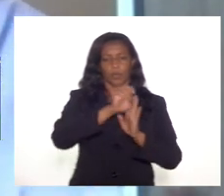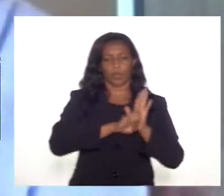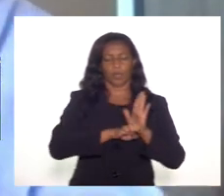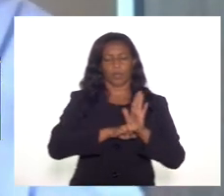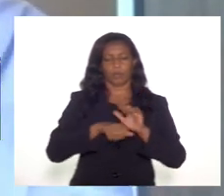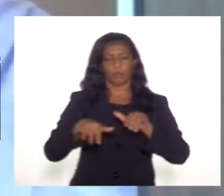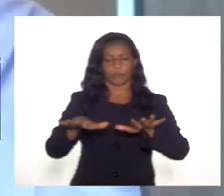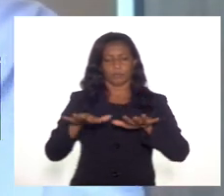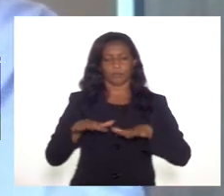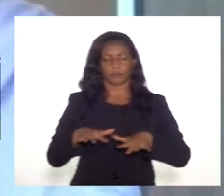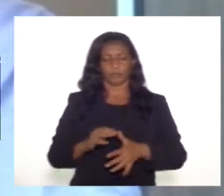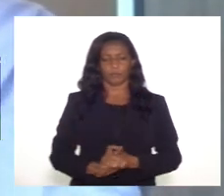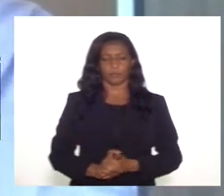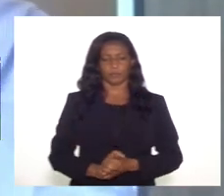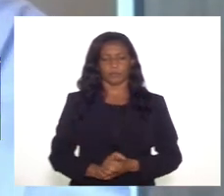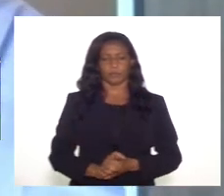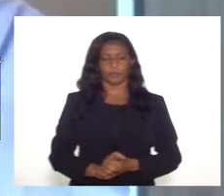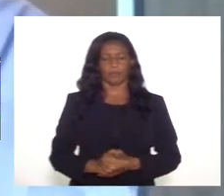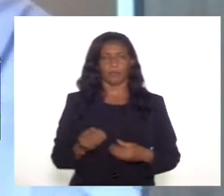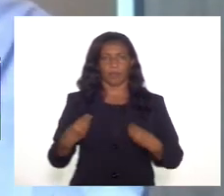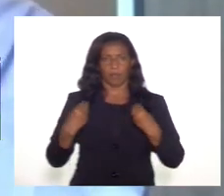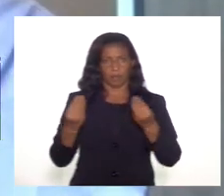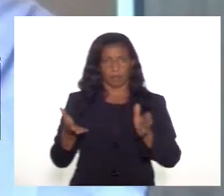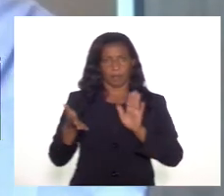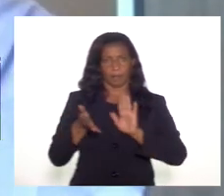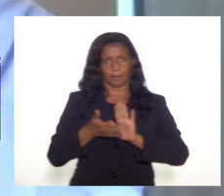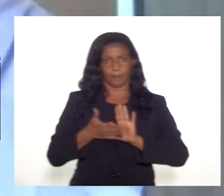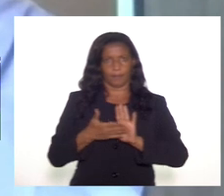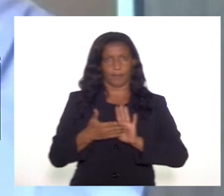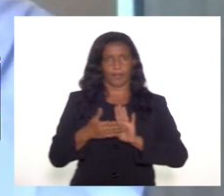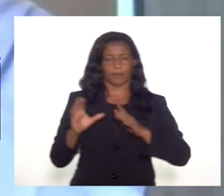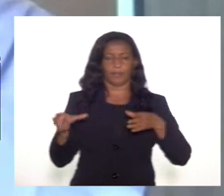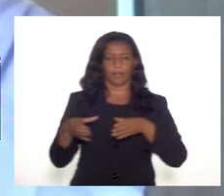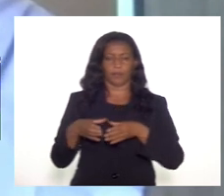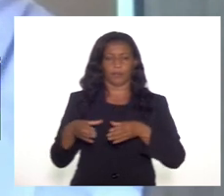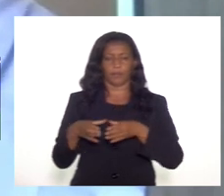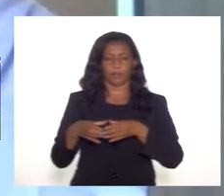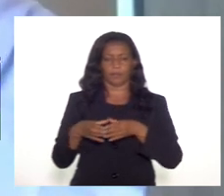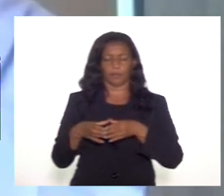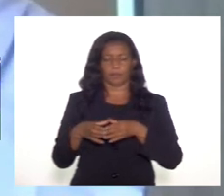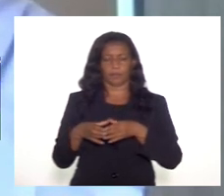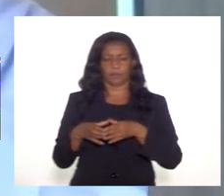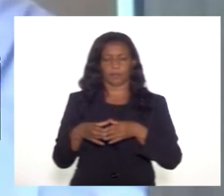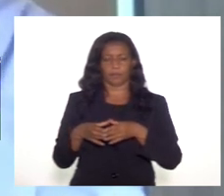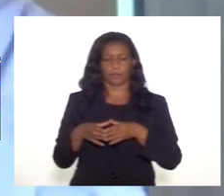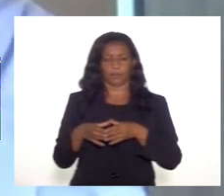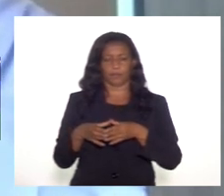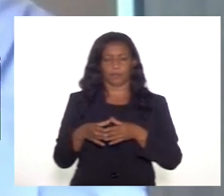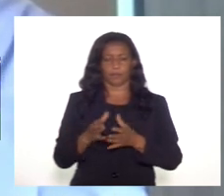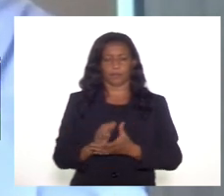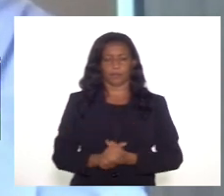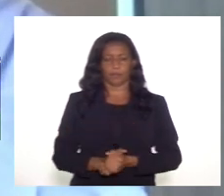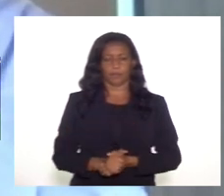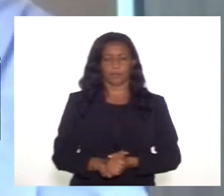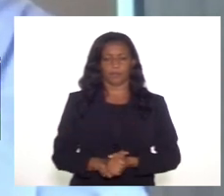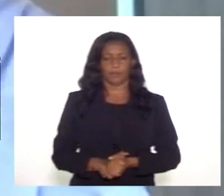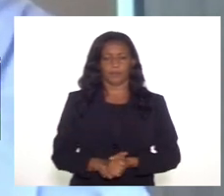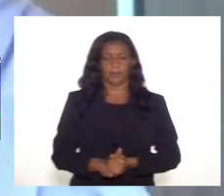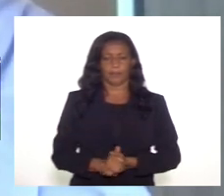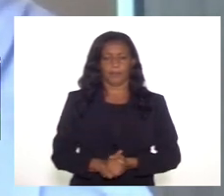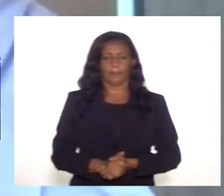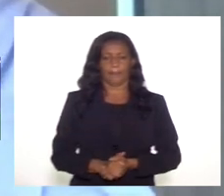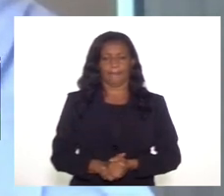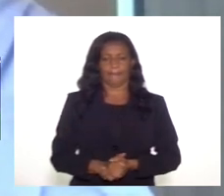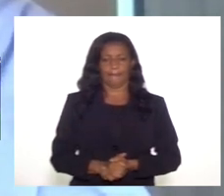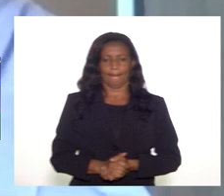plenário para emitir parecer pela comissão. Dá uma olhadinha aqui que a menina me mandou aqui